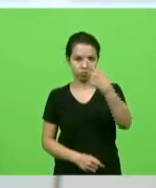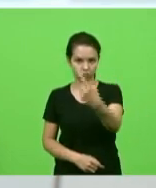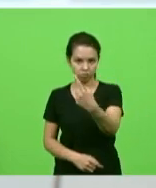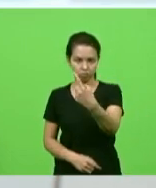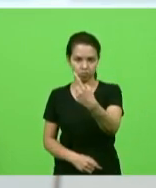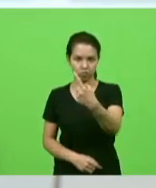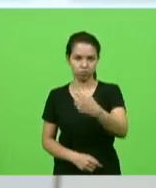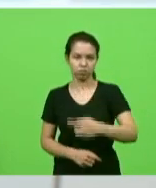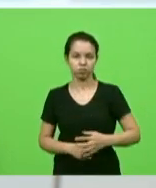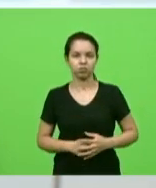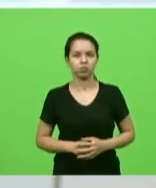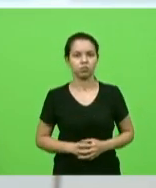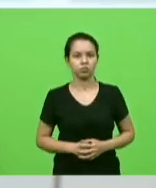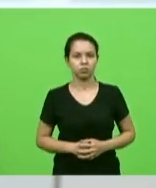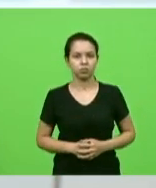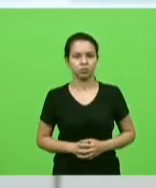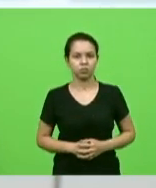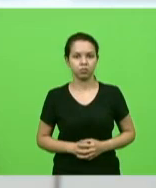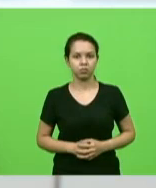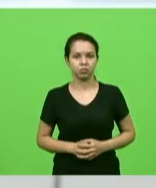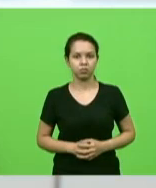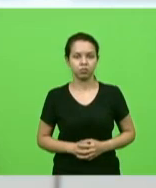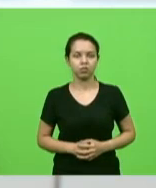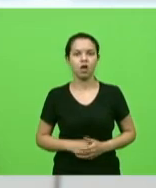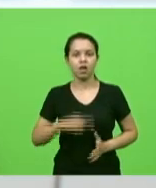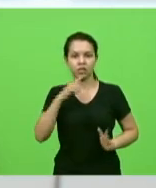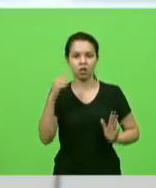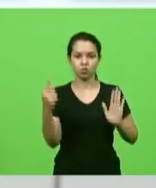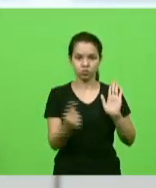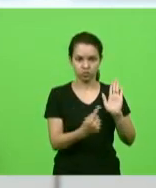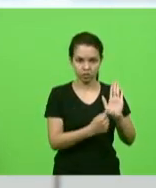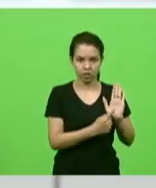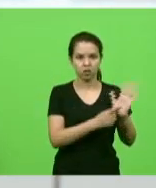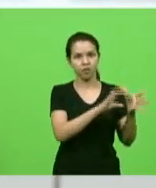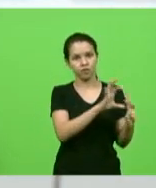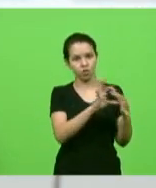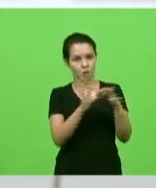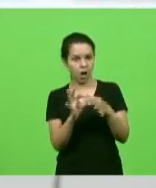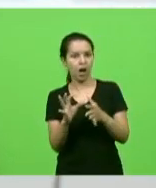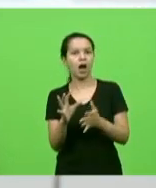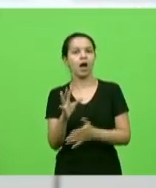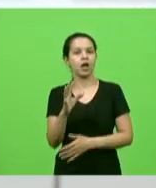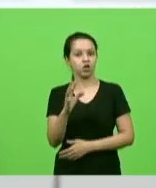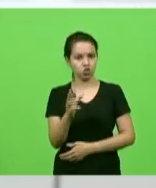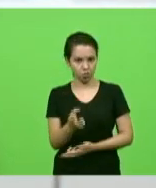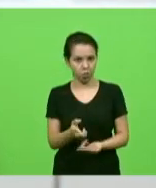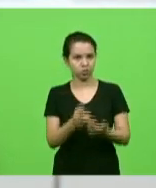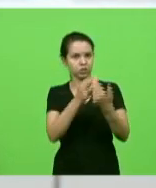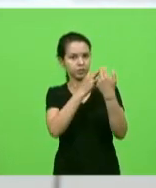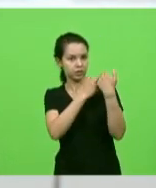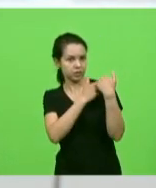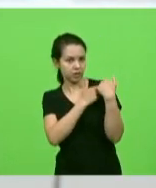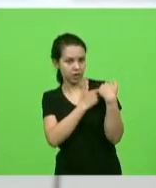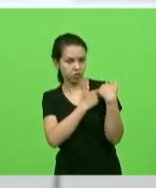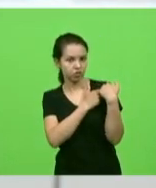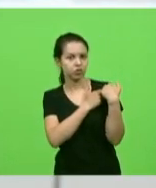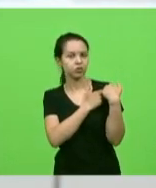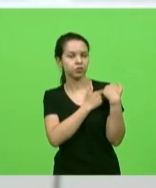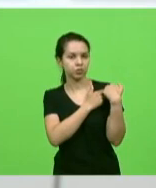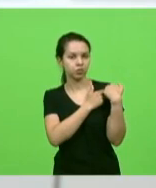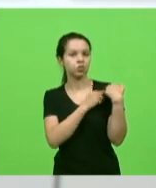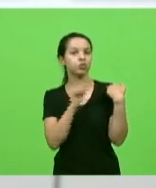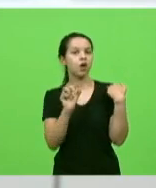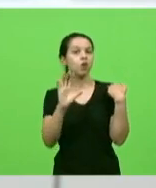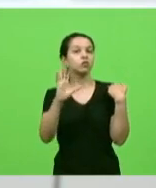e os 17 o denunciante se vinculam a responsabilidade do ocorrido